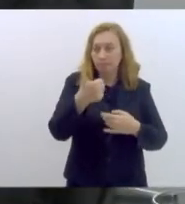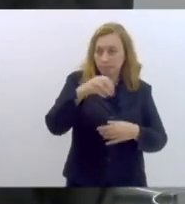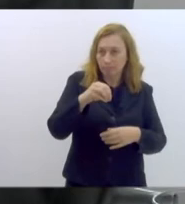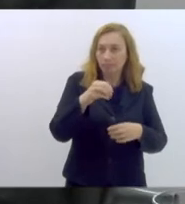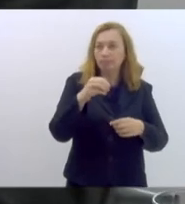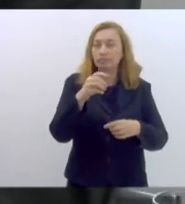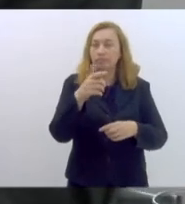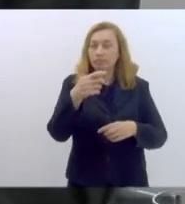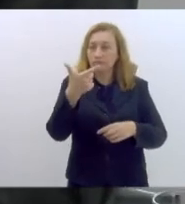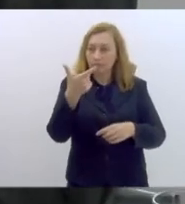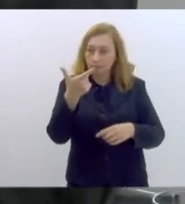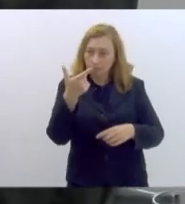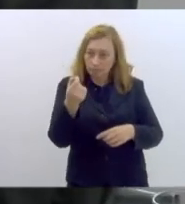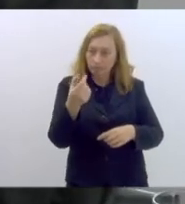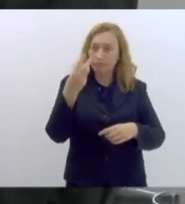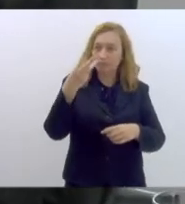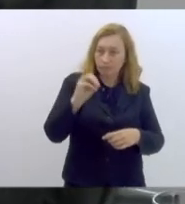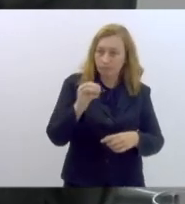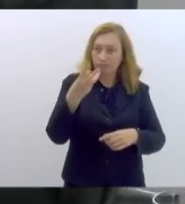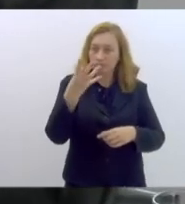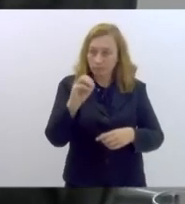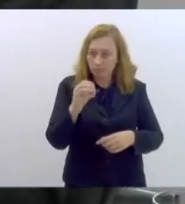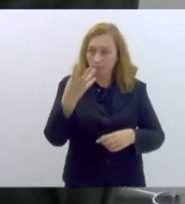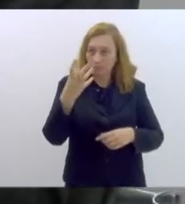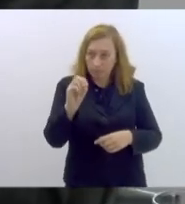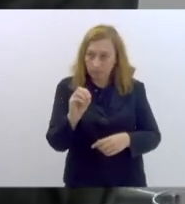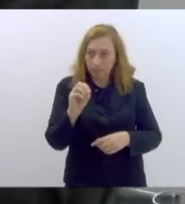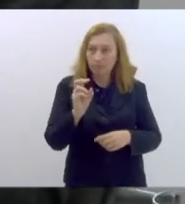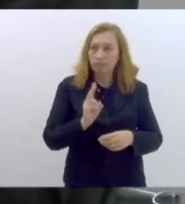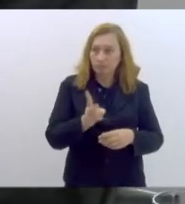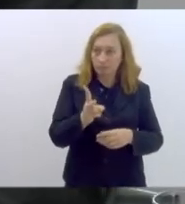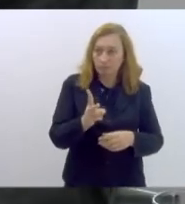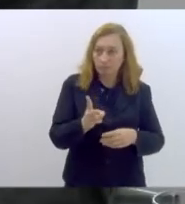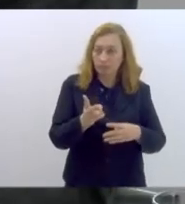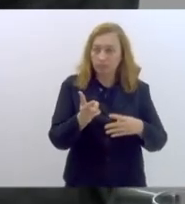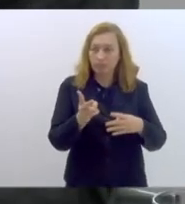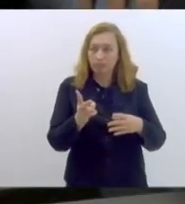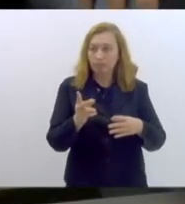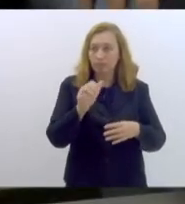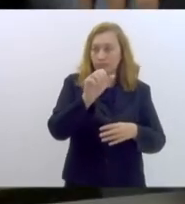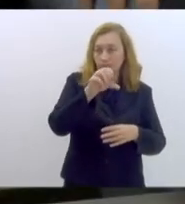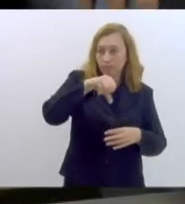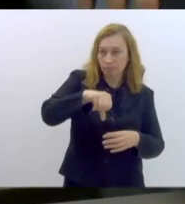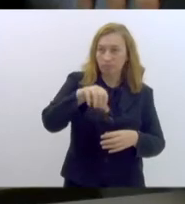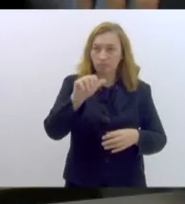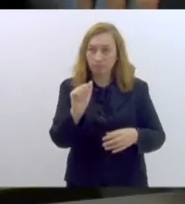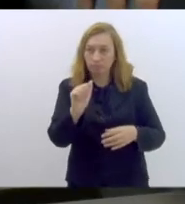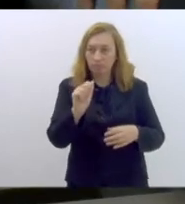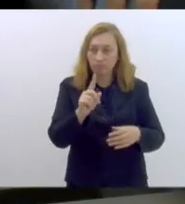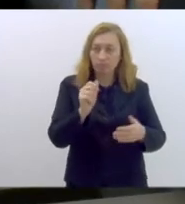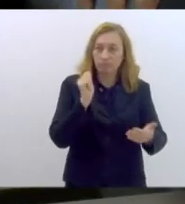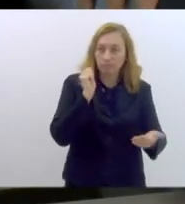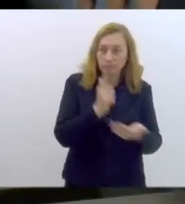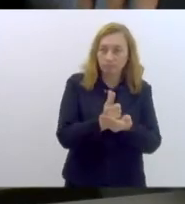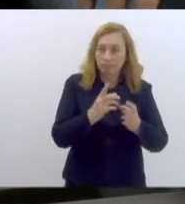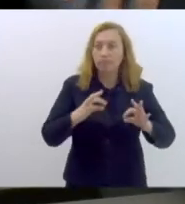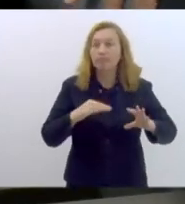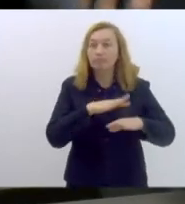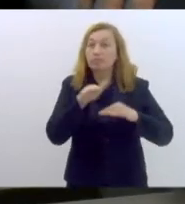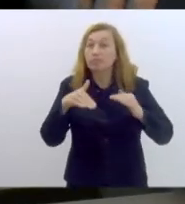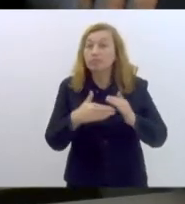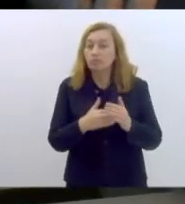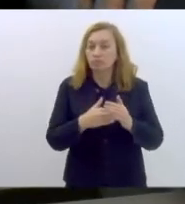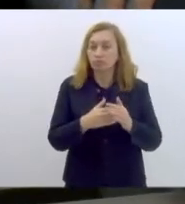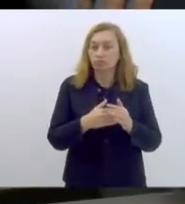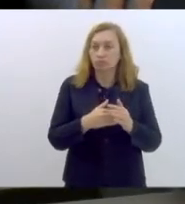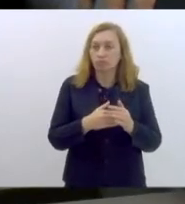40, 50 é sempre sobre o montante da 9A, né? Não. Não. O 9A você sempre paga a prestação cheia. Ele é um contrato à parte